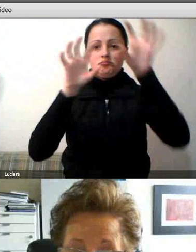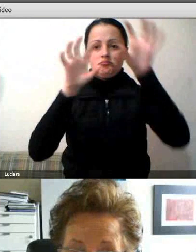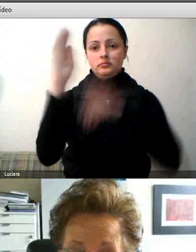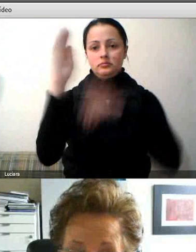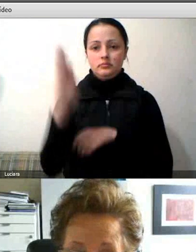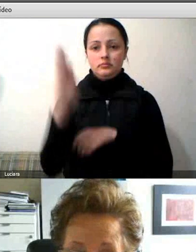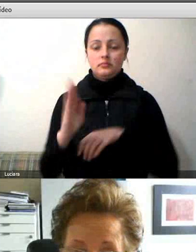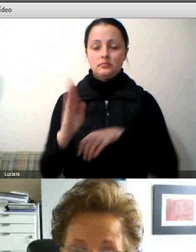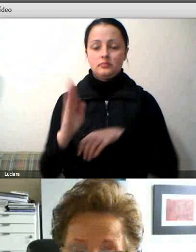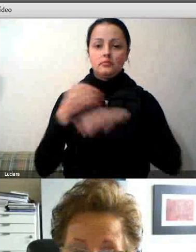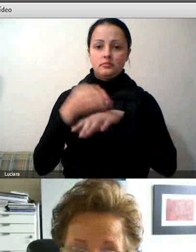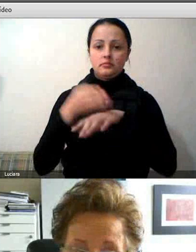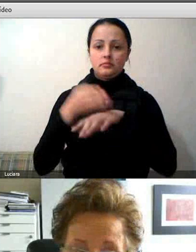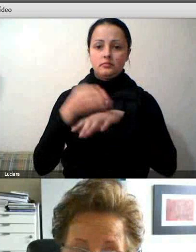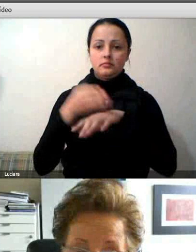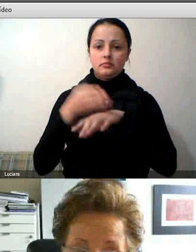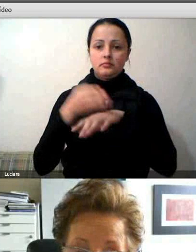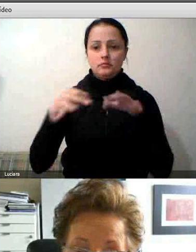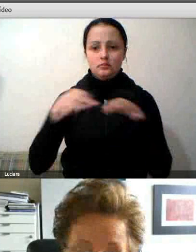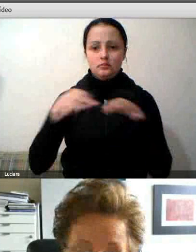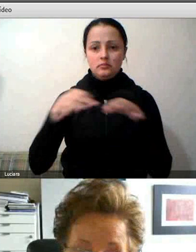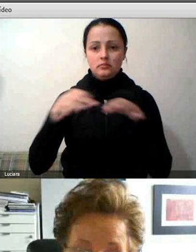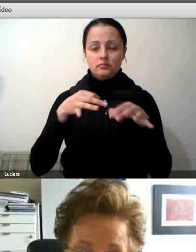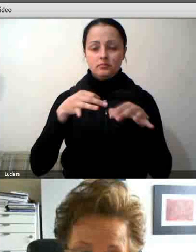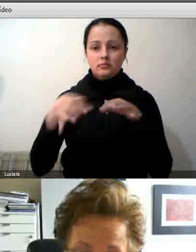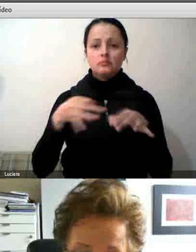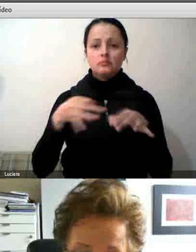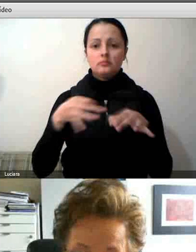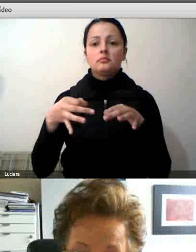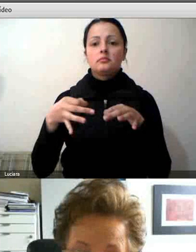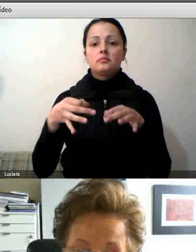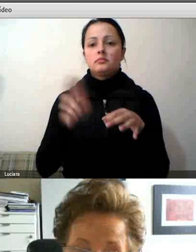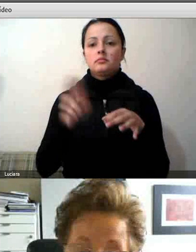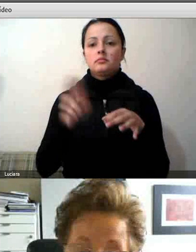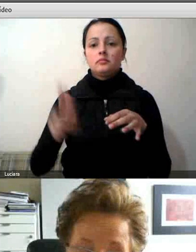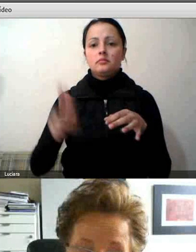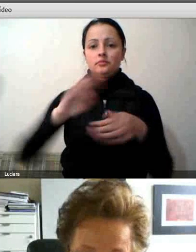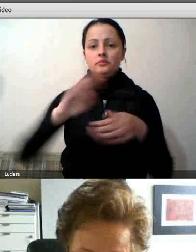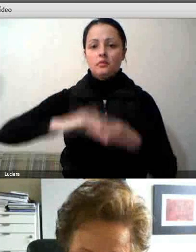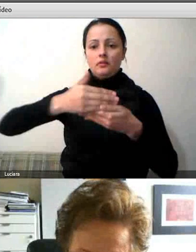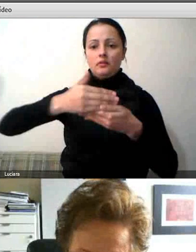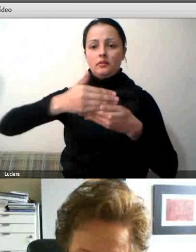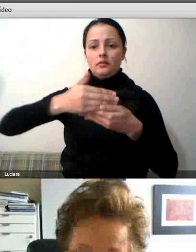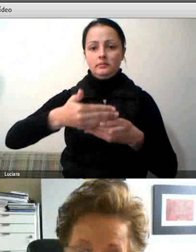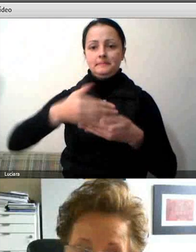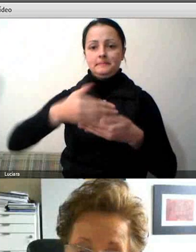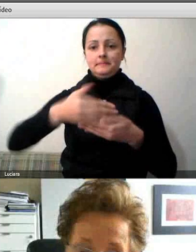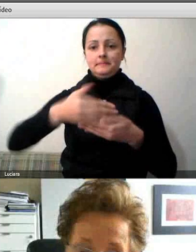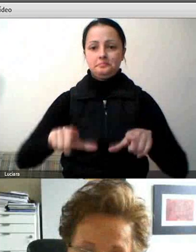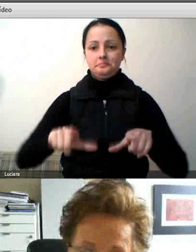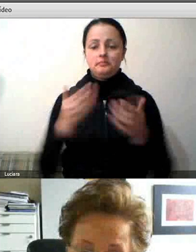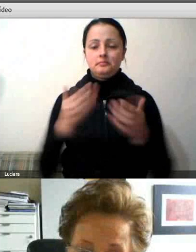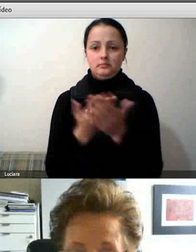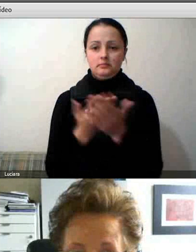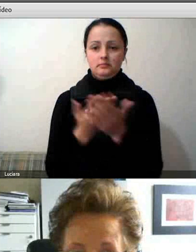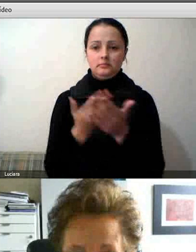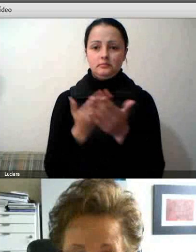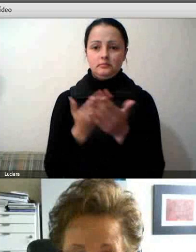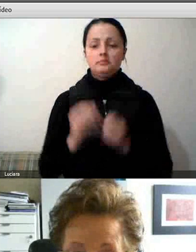de uso do laptop na sala de aula. O que quer dizer isso? Quer dizer